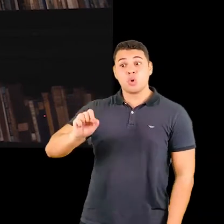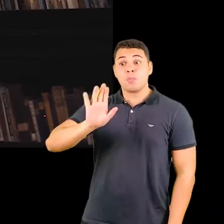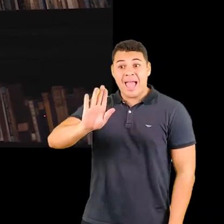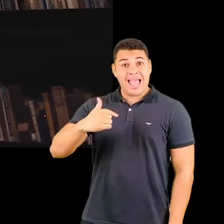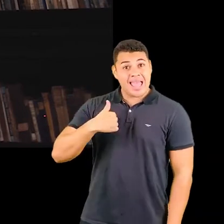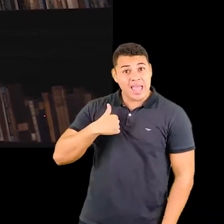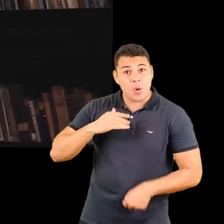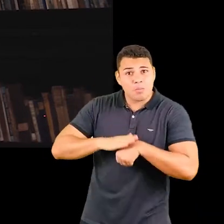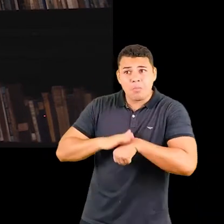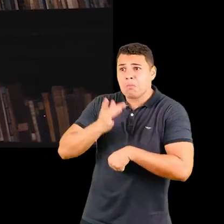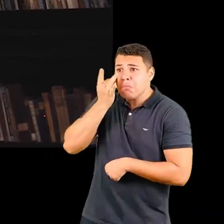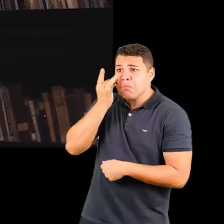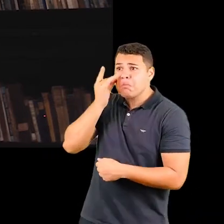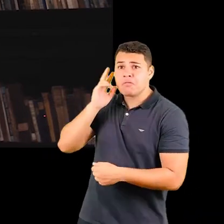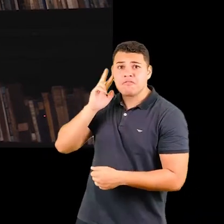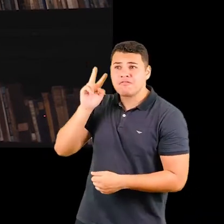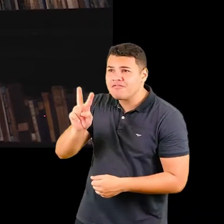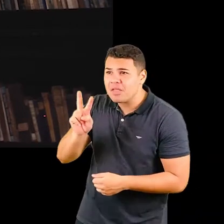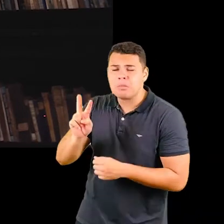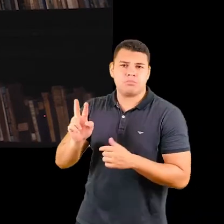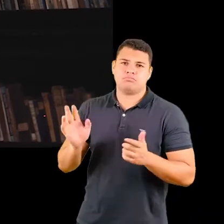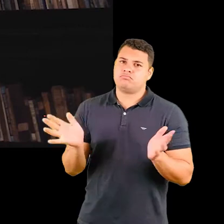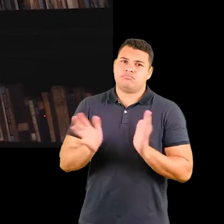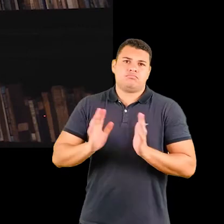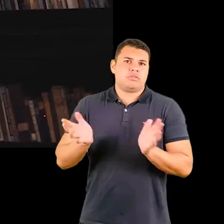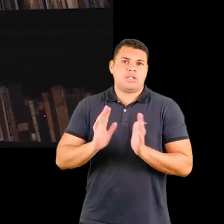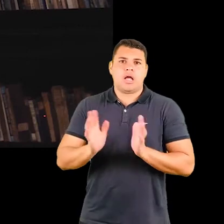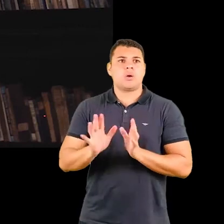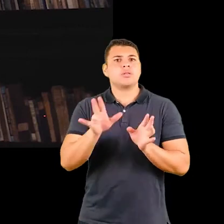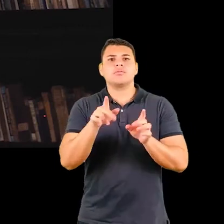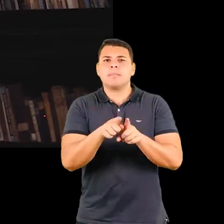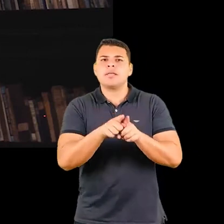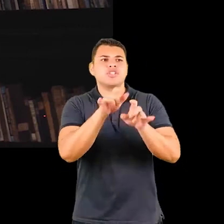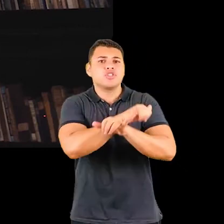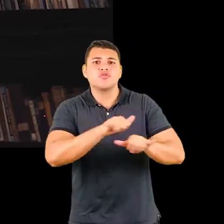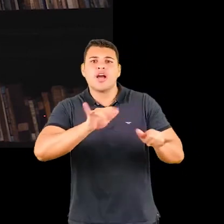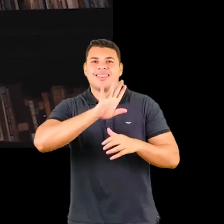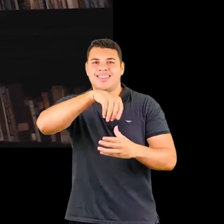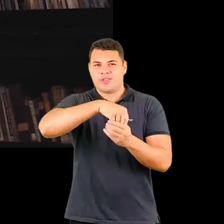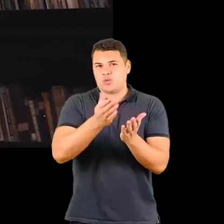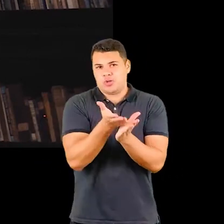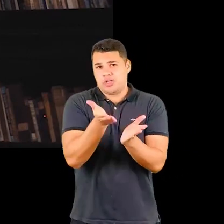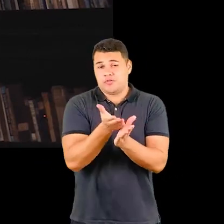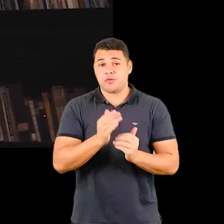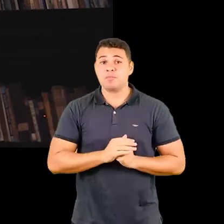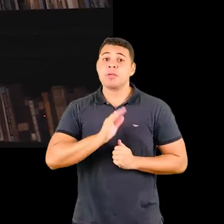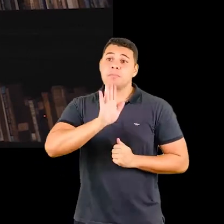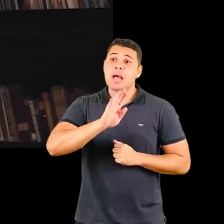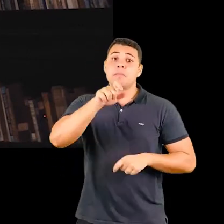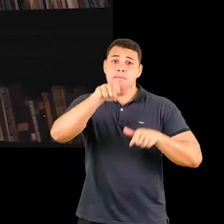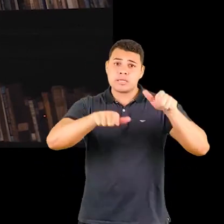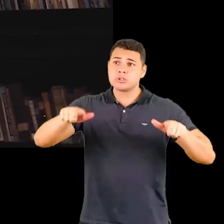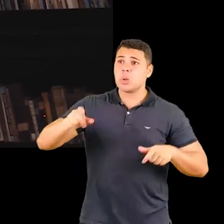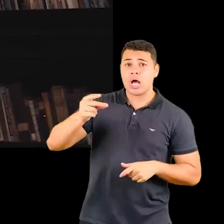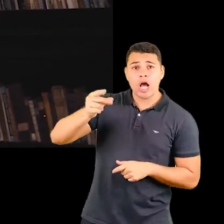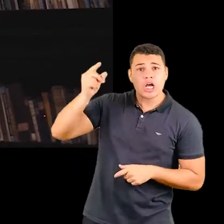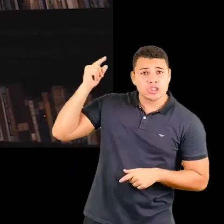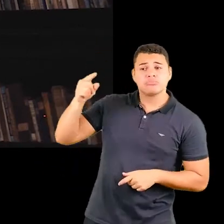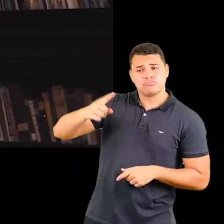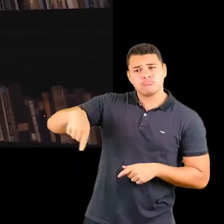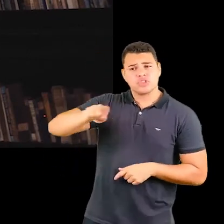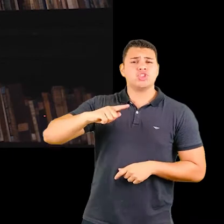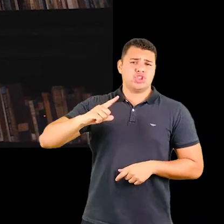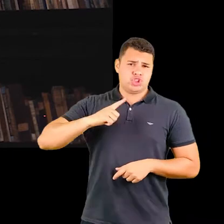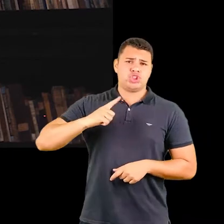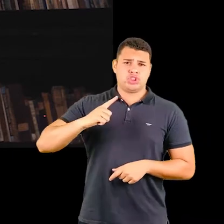nunca vi essa parte que foi divulgada no livro. Mas os antigos, eles tinham